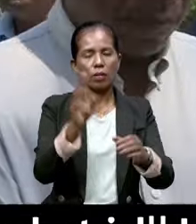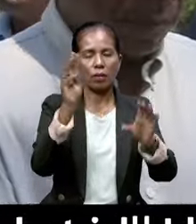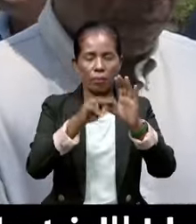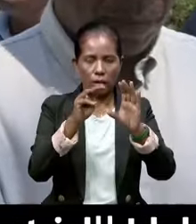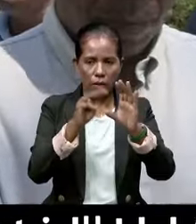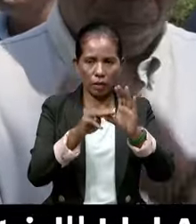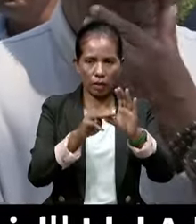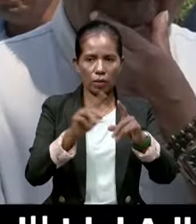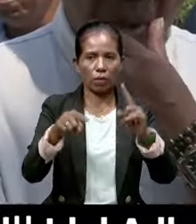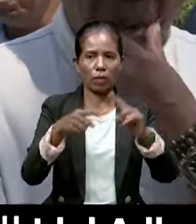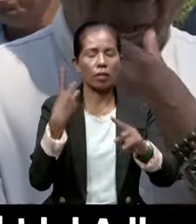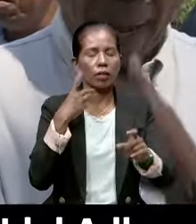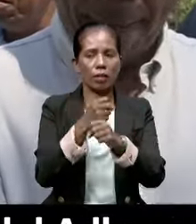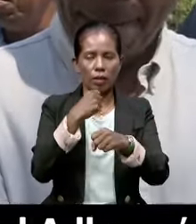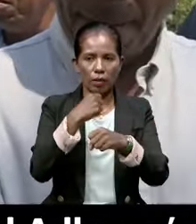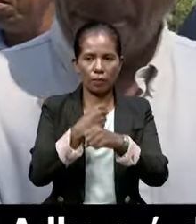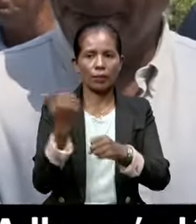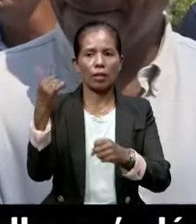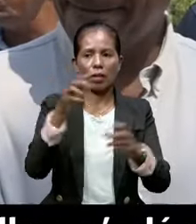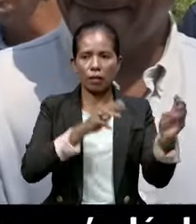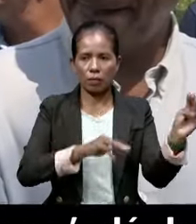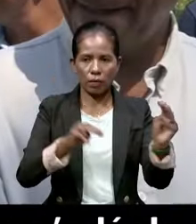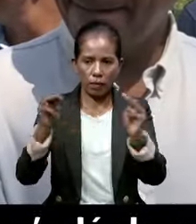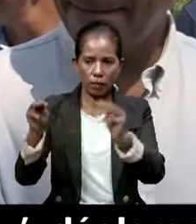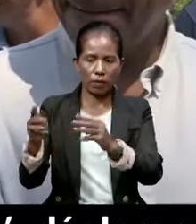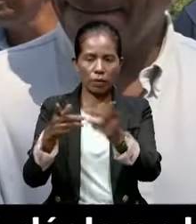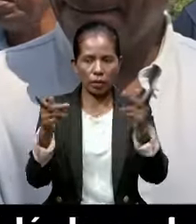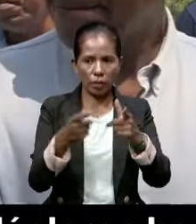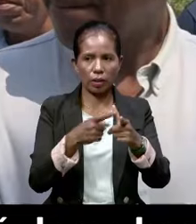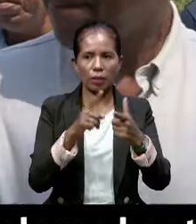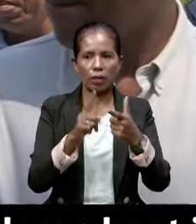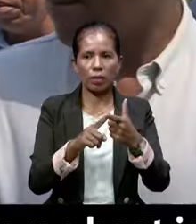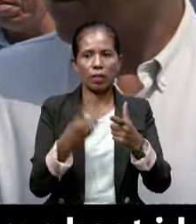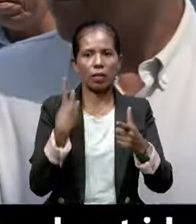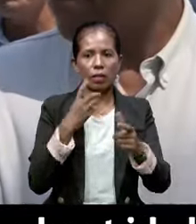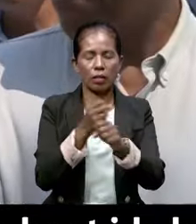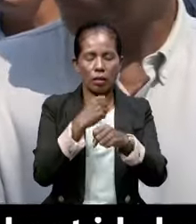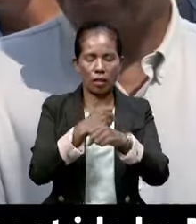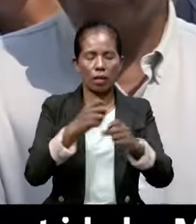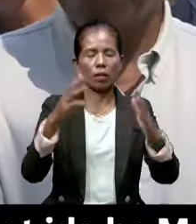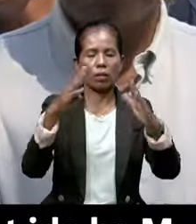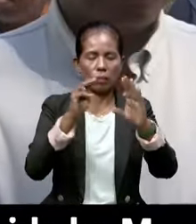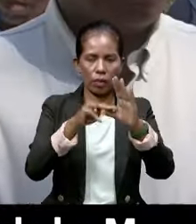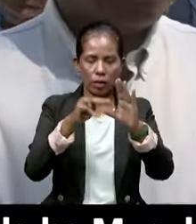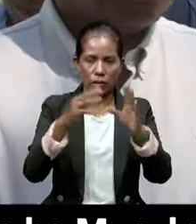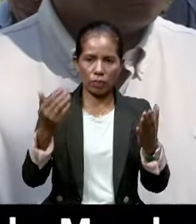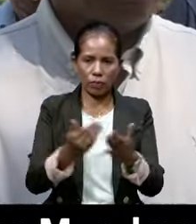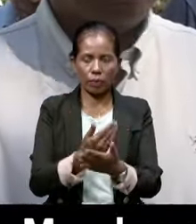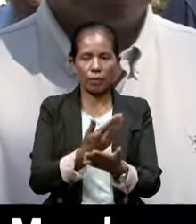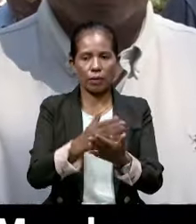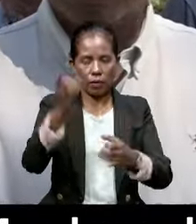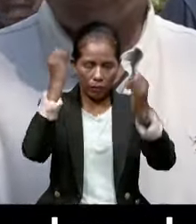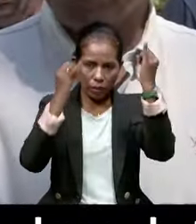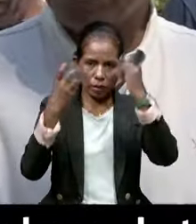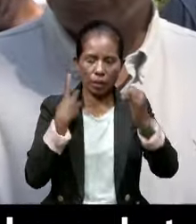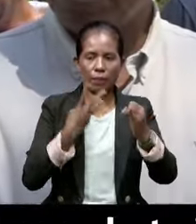para vai ngira ita halo construção né, sira muda tia mai fatim dané, depois ita halo construção dané ba. E socialização dané